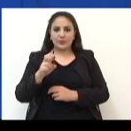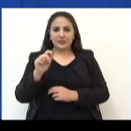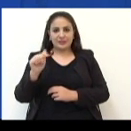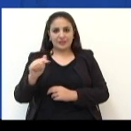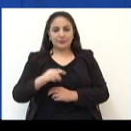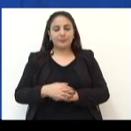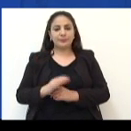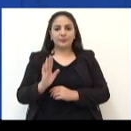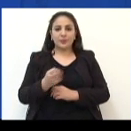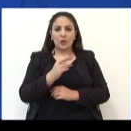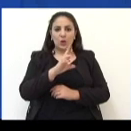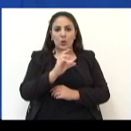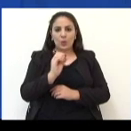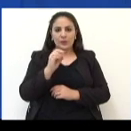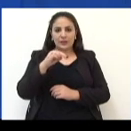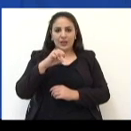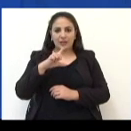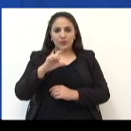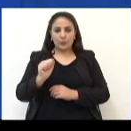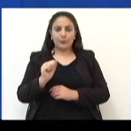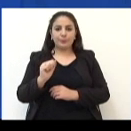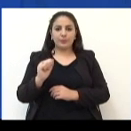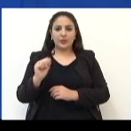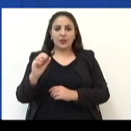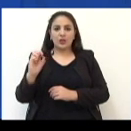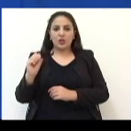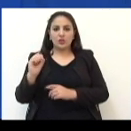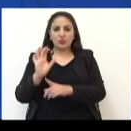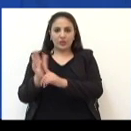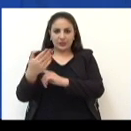2.657. Ronaldo Rosa, do Solidariedade,